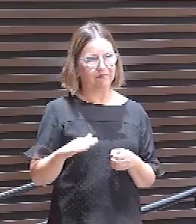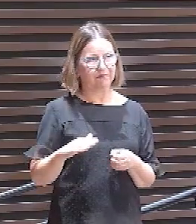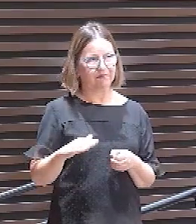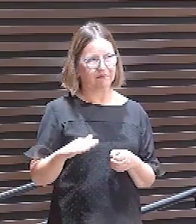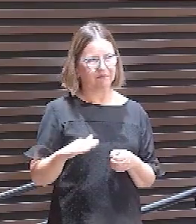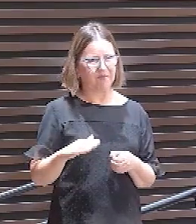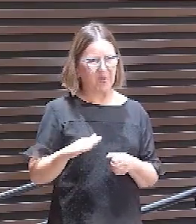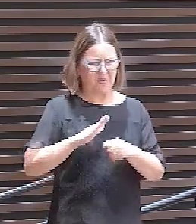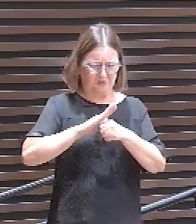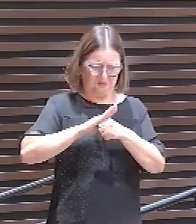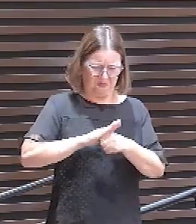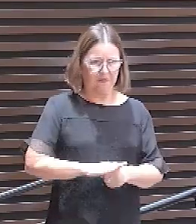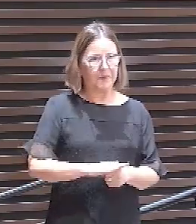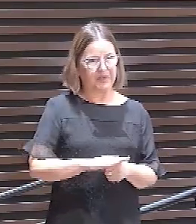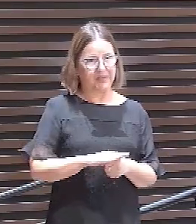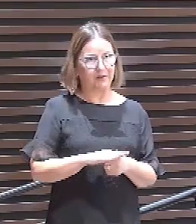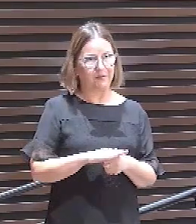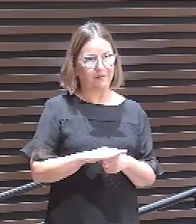opressão.